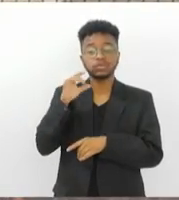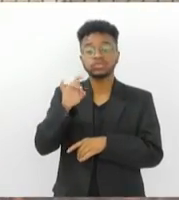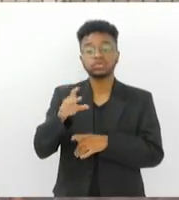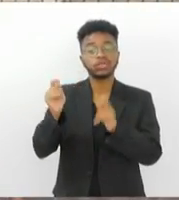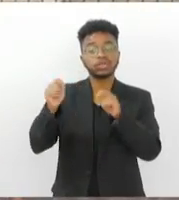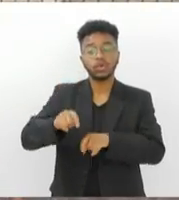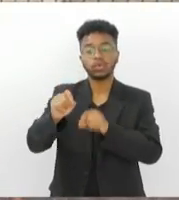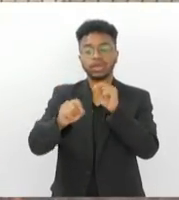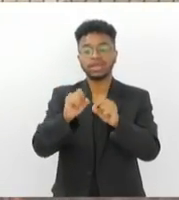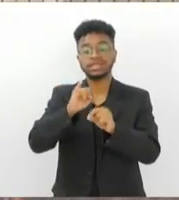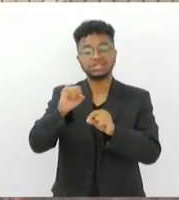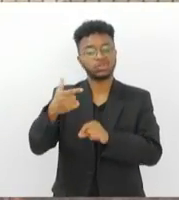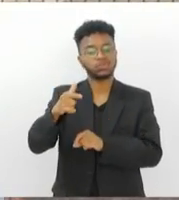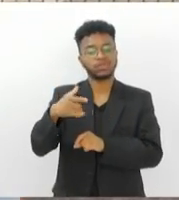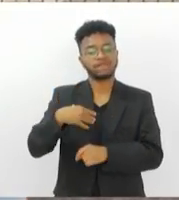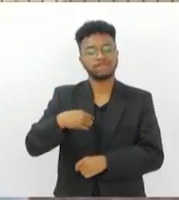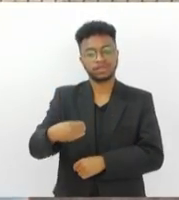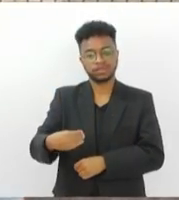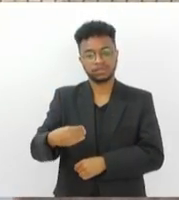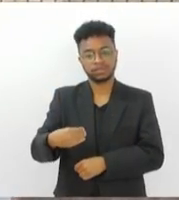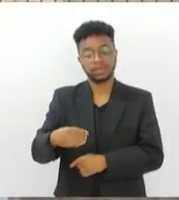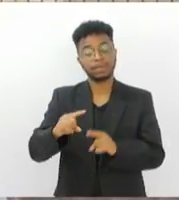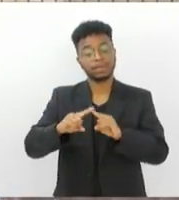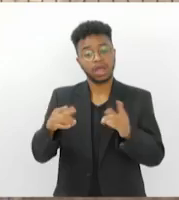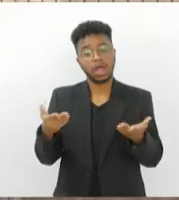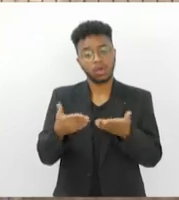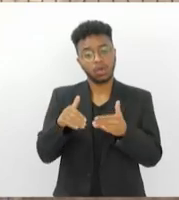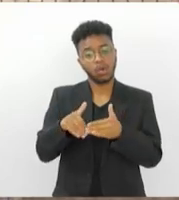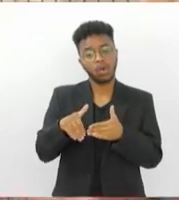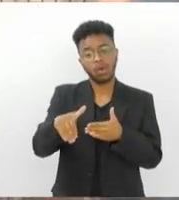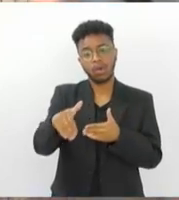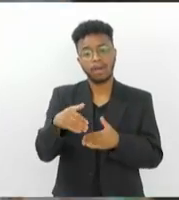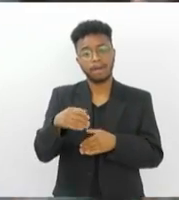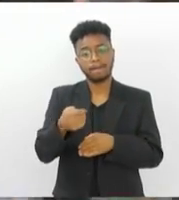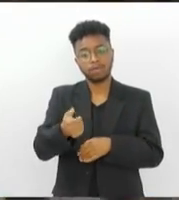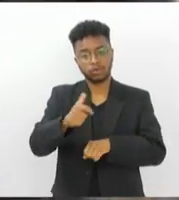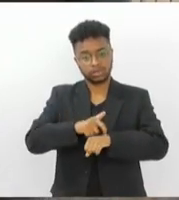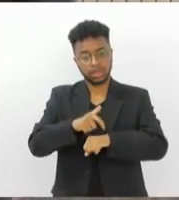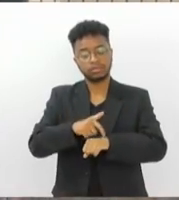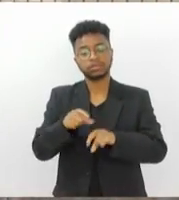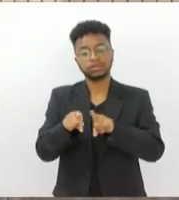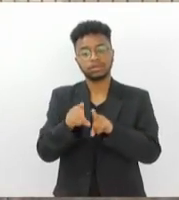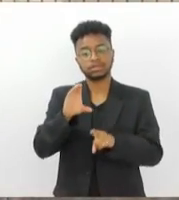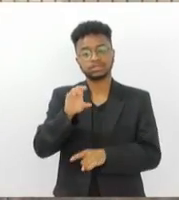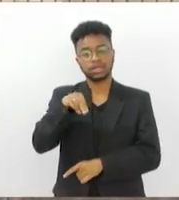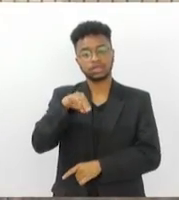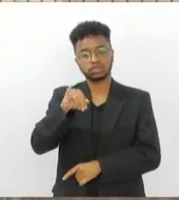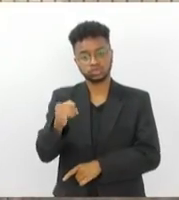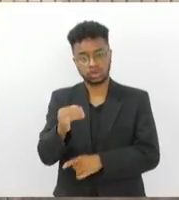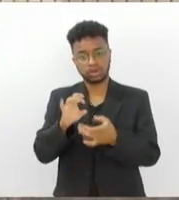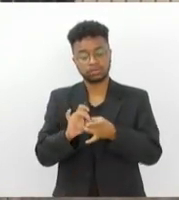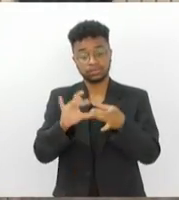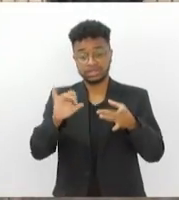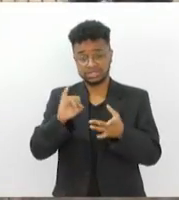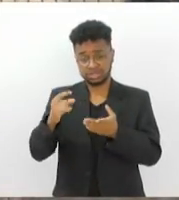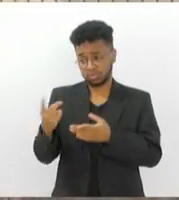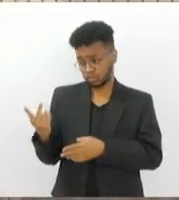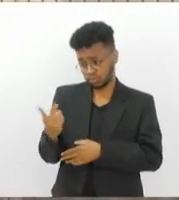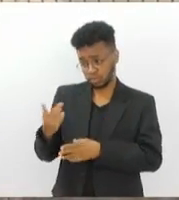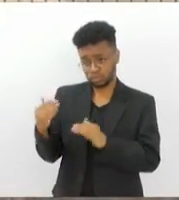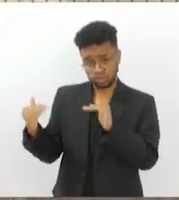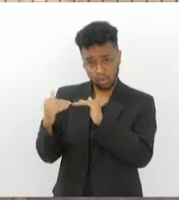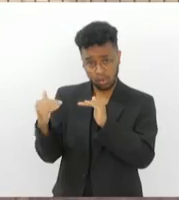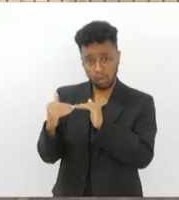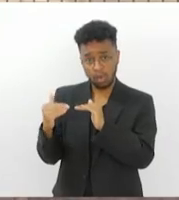casal não tivesse filhos e aí mais recentemente o CNJ autorizou eh em hipótese de consenso em hipótese